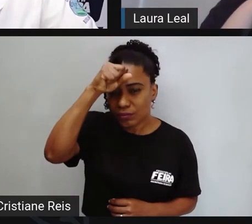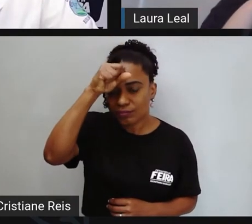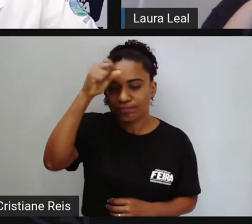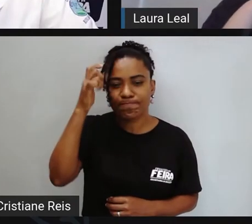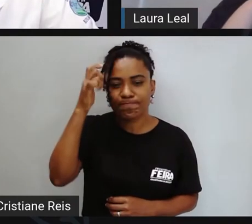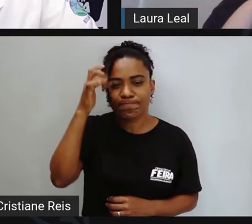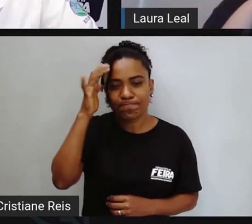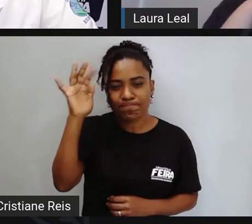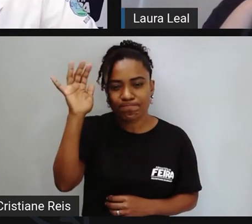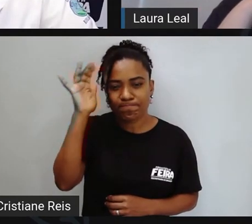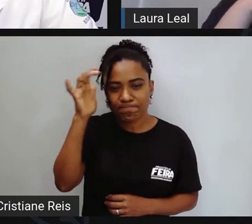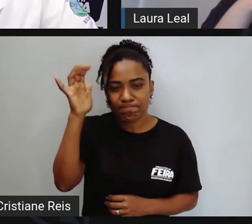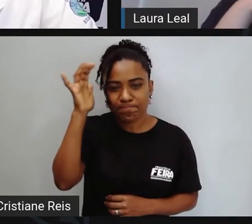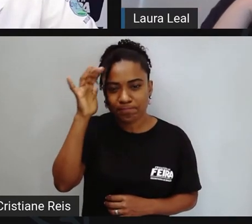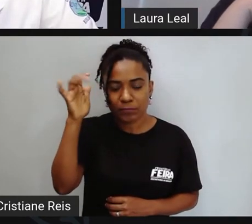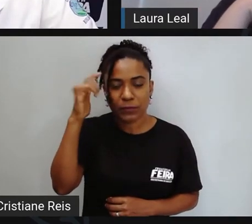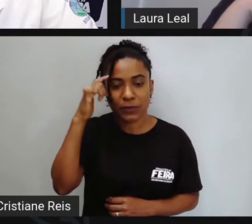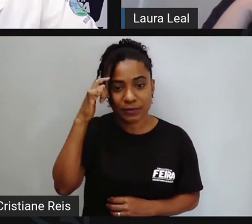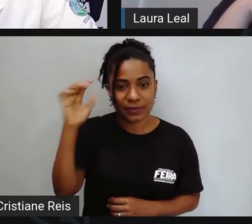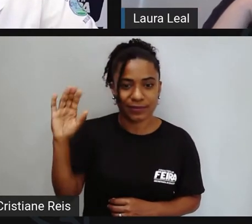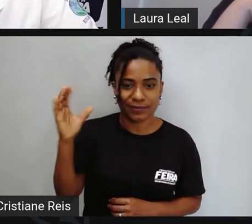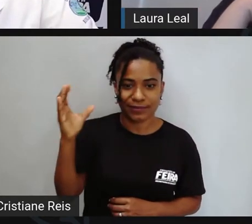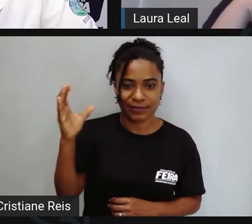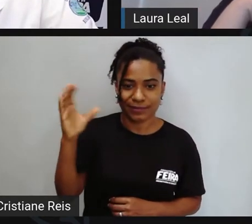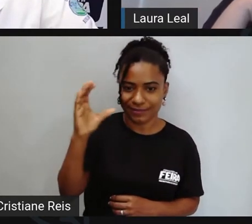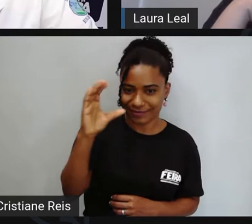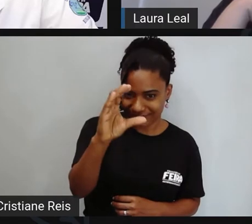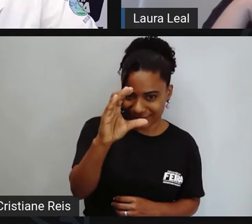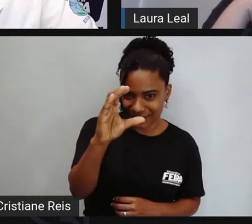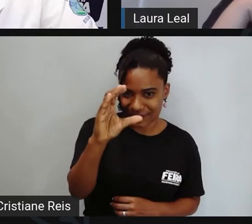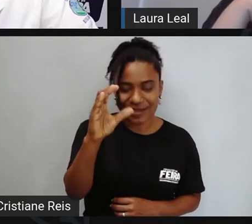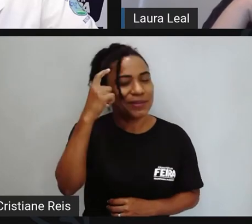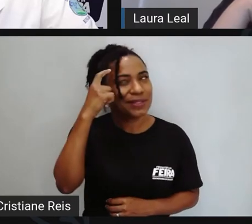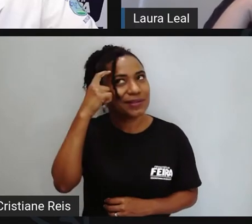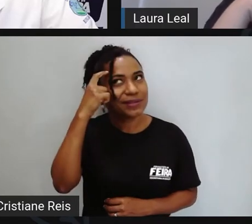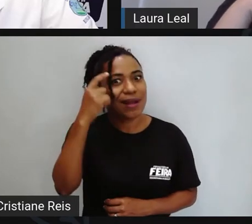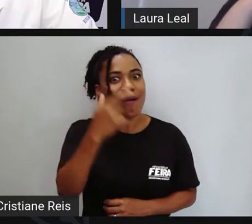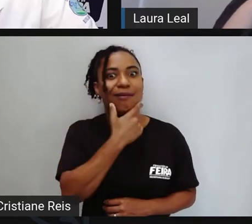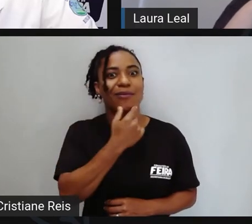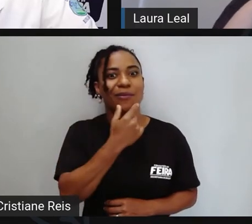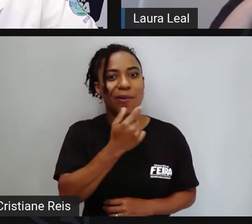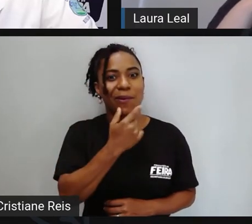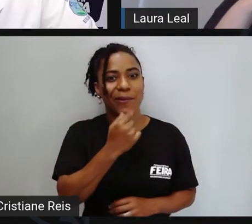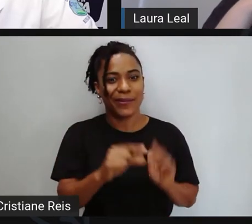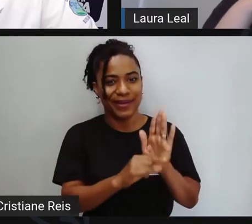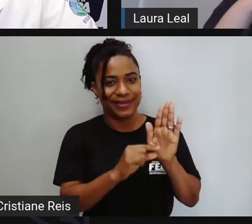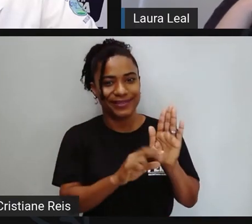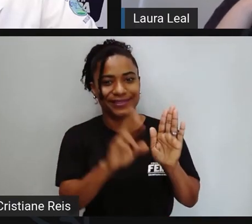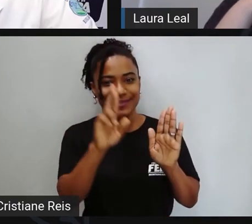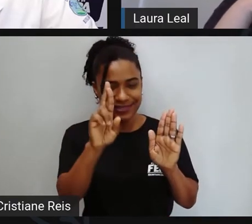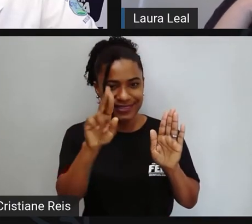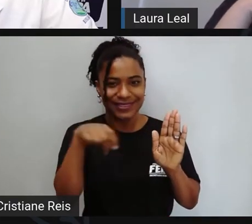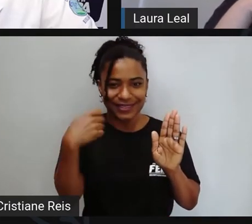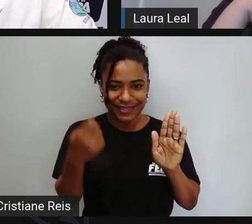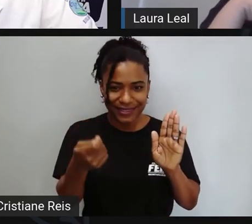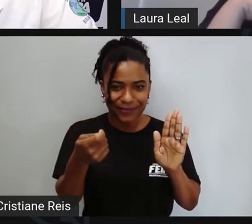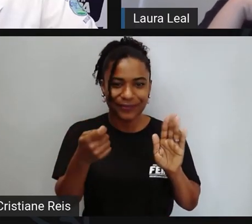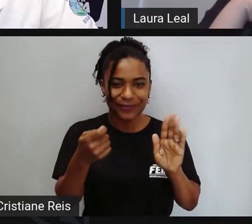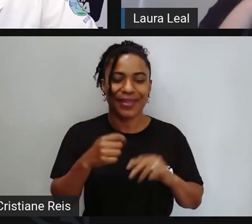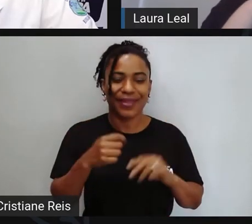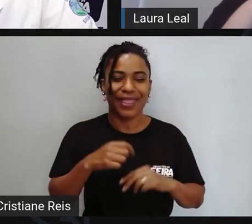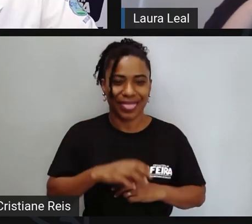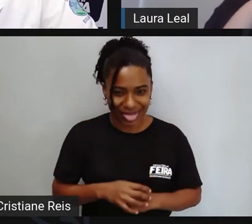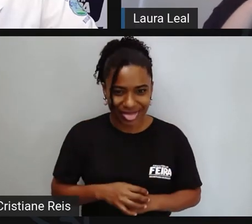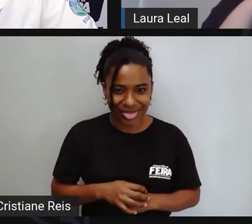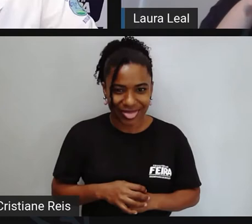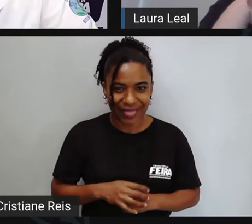no cientista e que provavelmente o que veio na cabeça da gente é uma imagem muito parecida com a do Einstein, né? Que fica fixada como